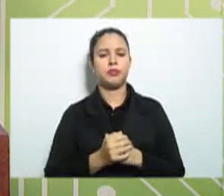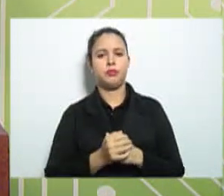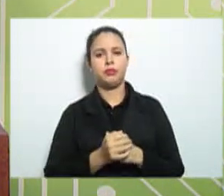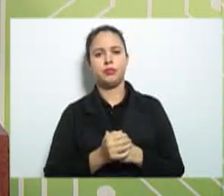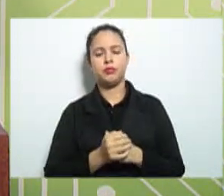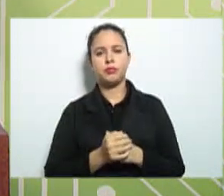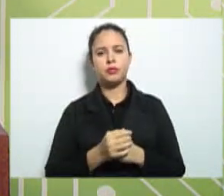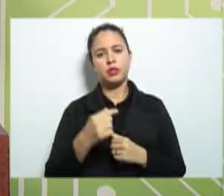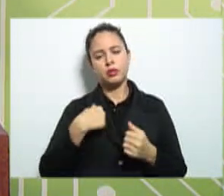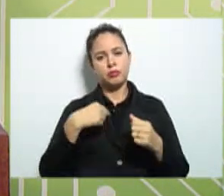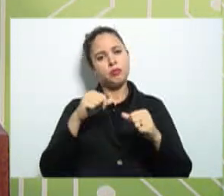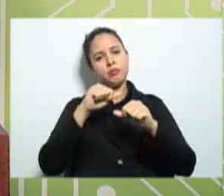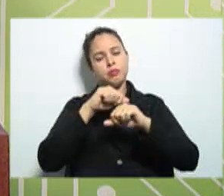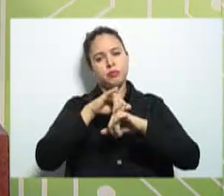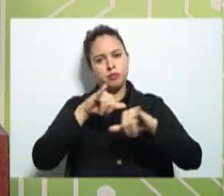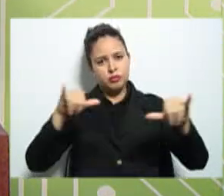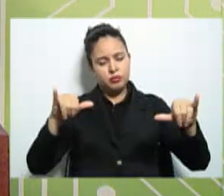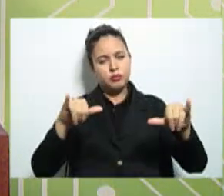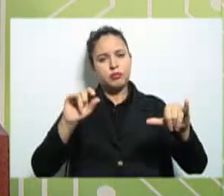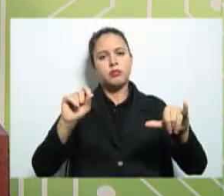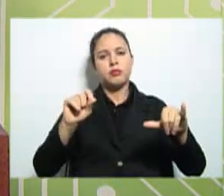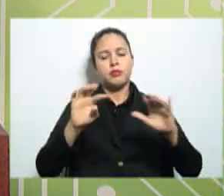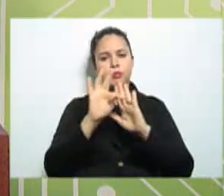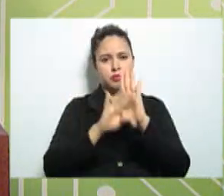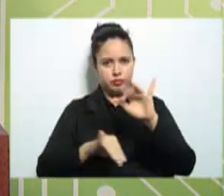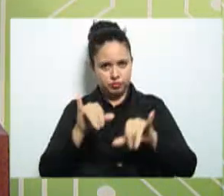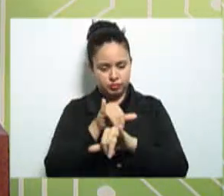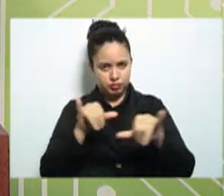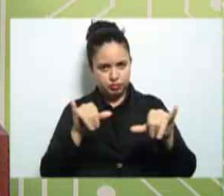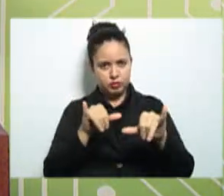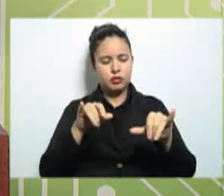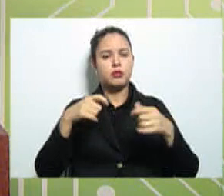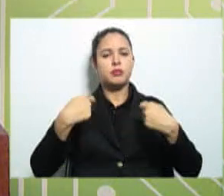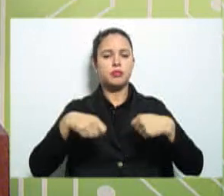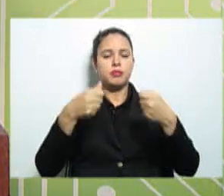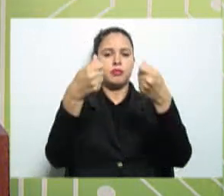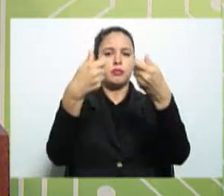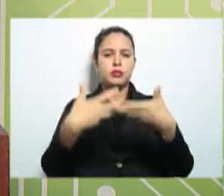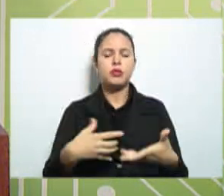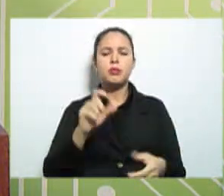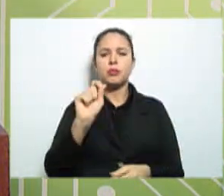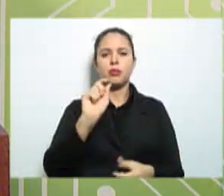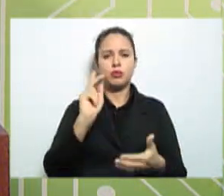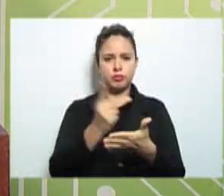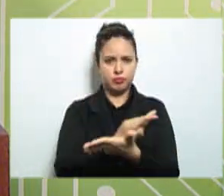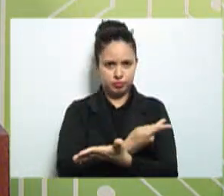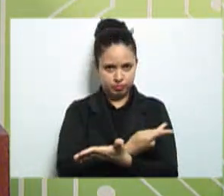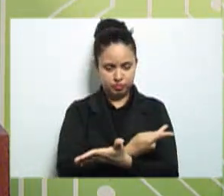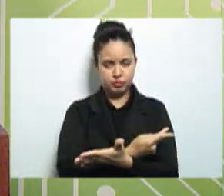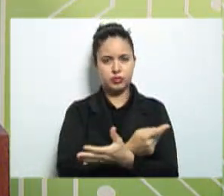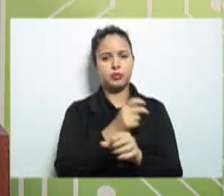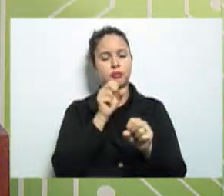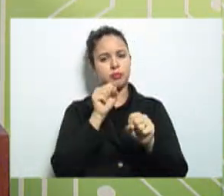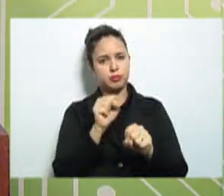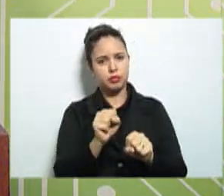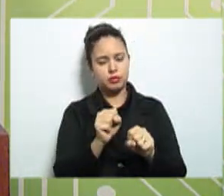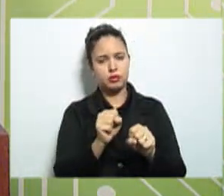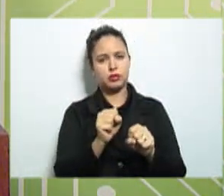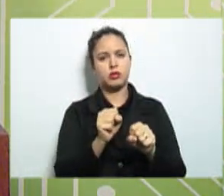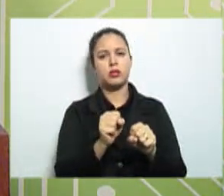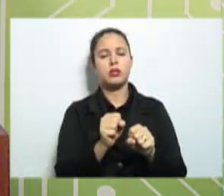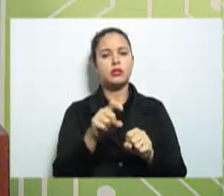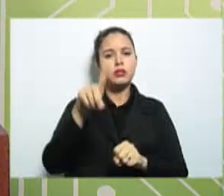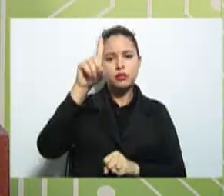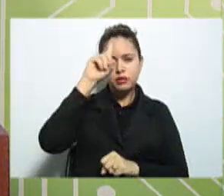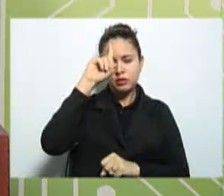no mínimo eu tenho que dizer o que aconteceu, né? O que foi que aconteceu? Também posso dizer quando foi que